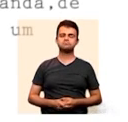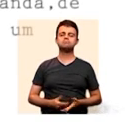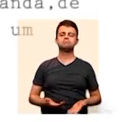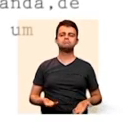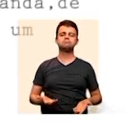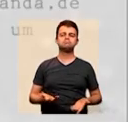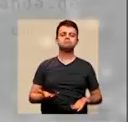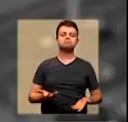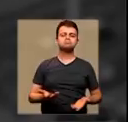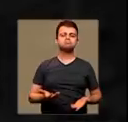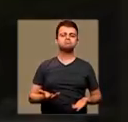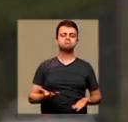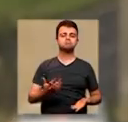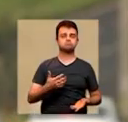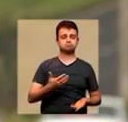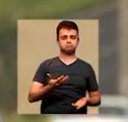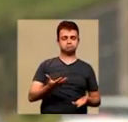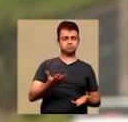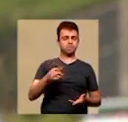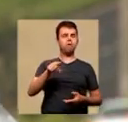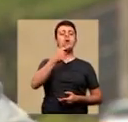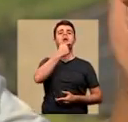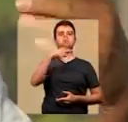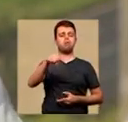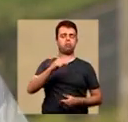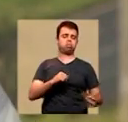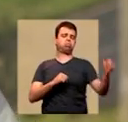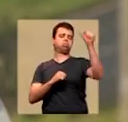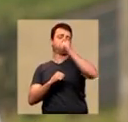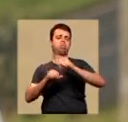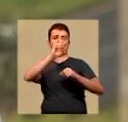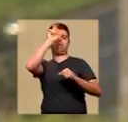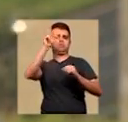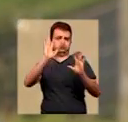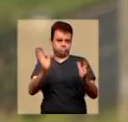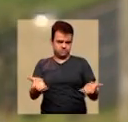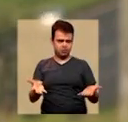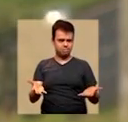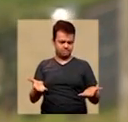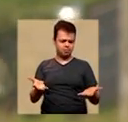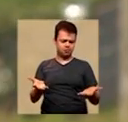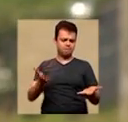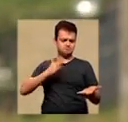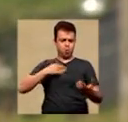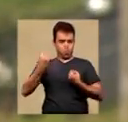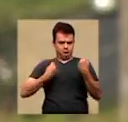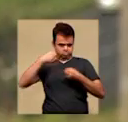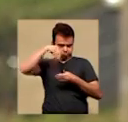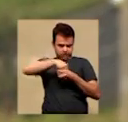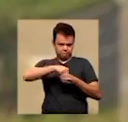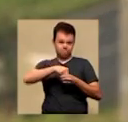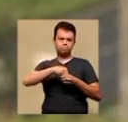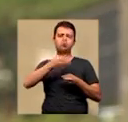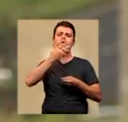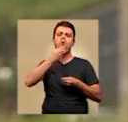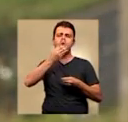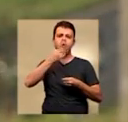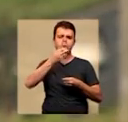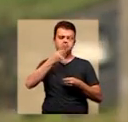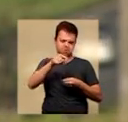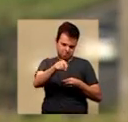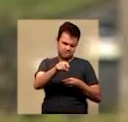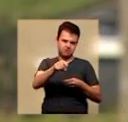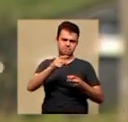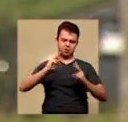Estava embriagado. Se ele tivesse som, ele tinha 70 metros para ele ver meu carro, né? Que na